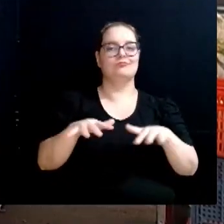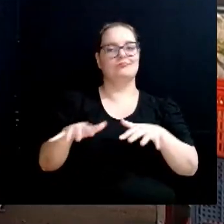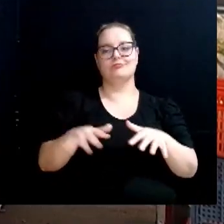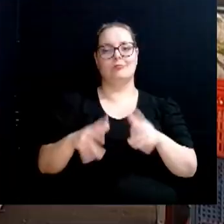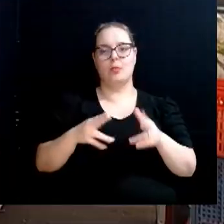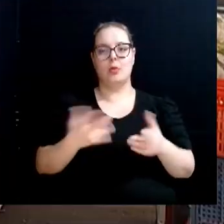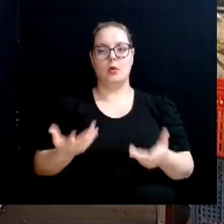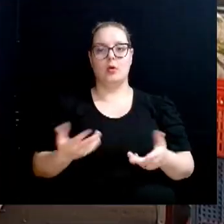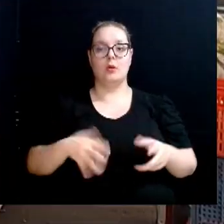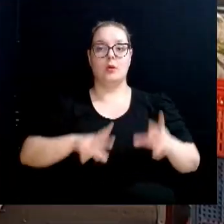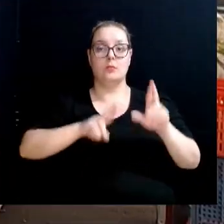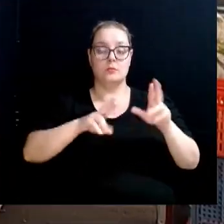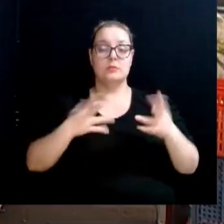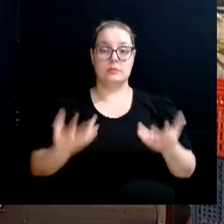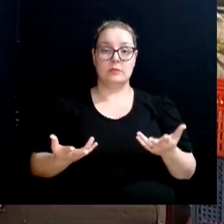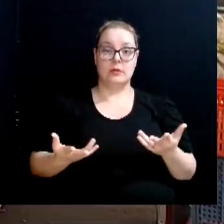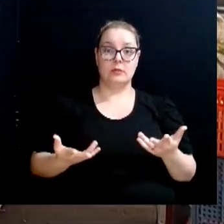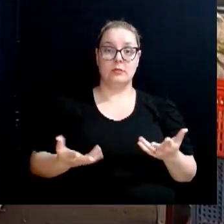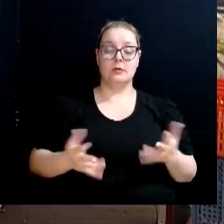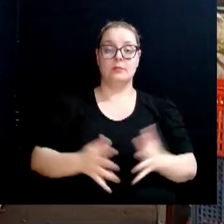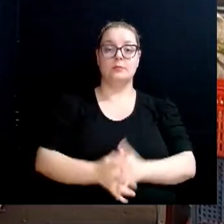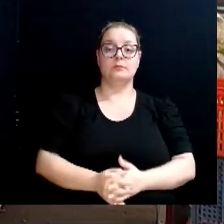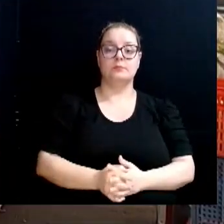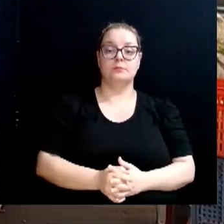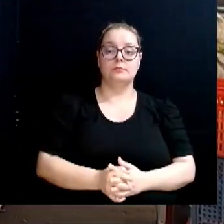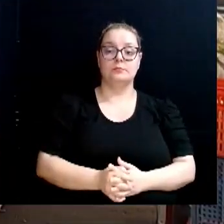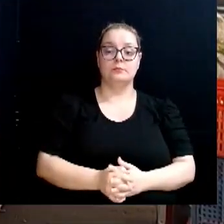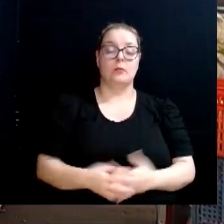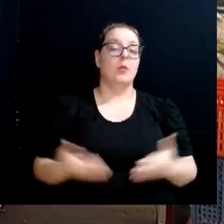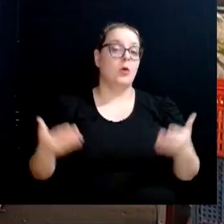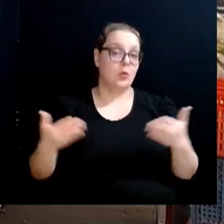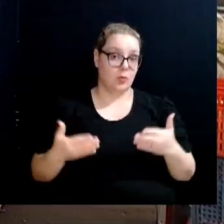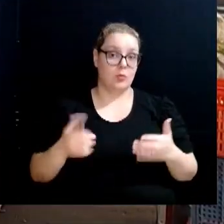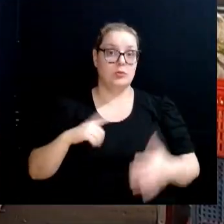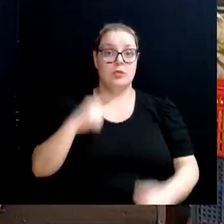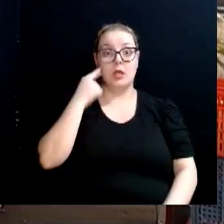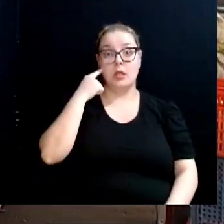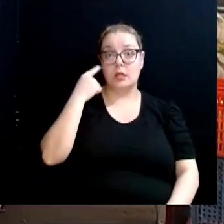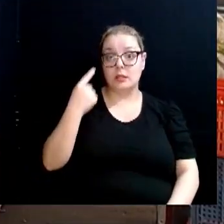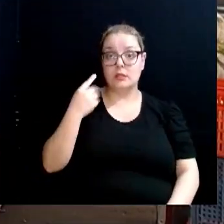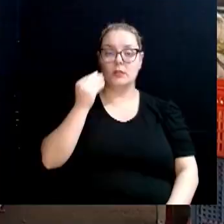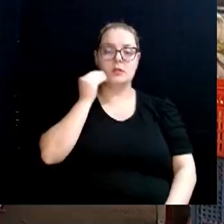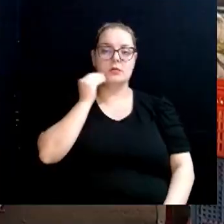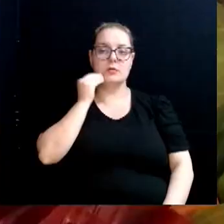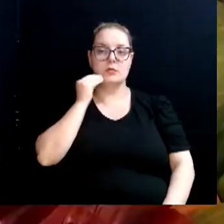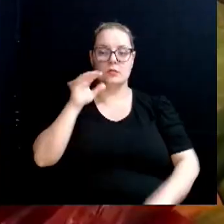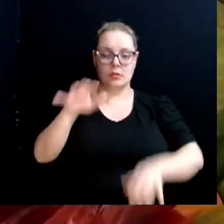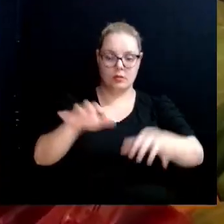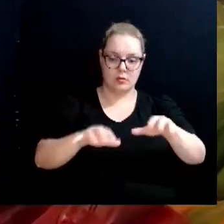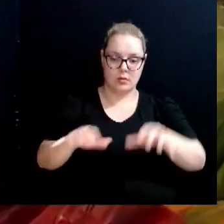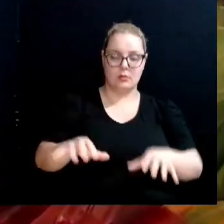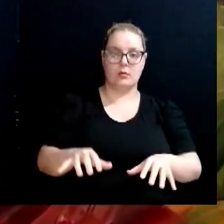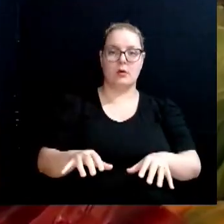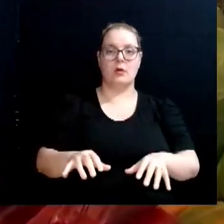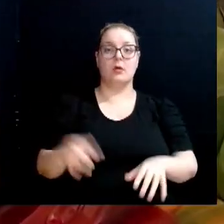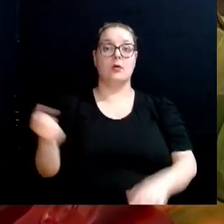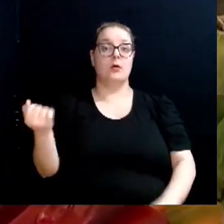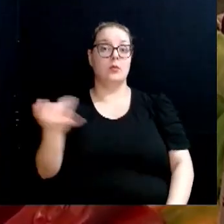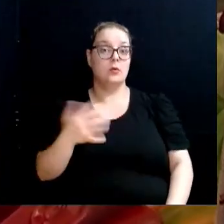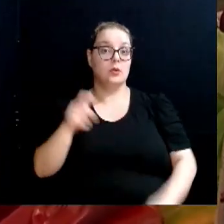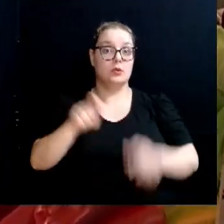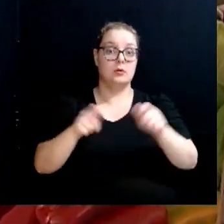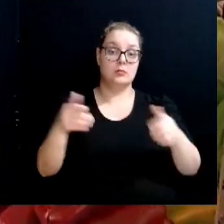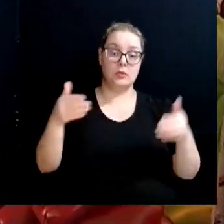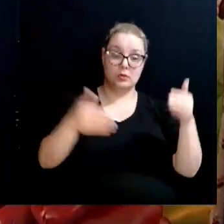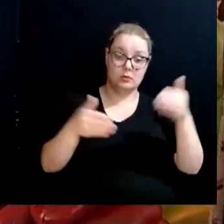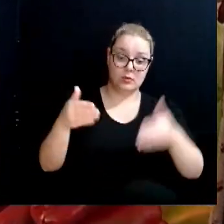esperava, né? Hoje em dia a gente tem ideias de tentar fazer um mapeamento realmente de quantas pessoas estão indo na feira,